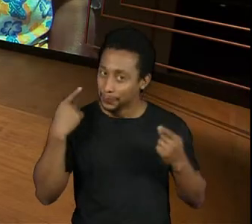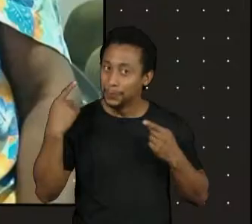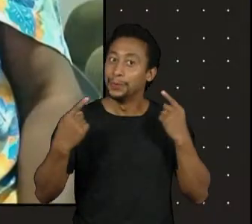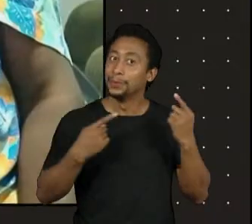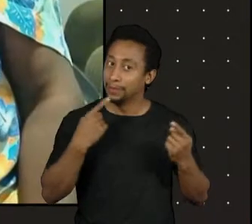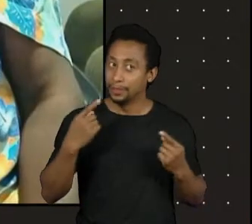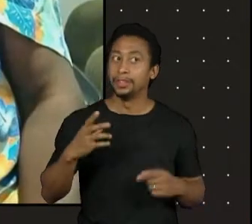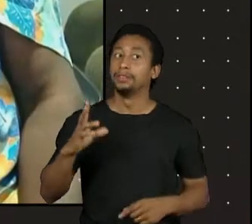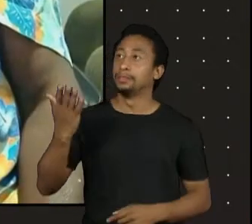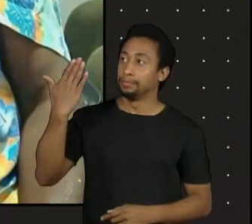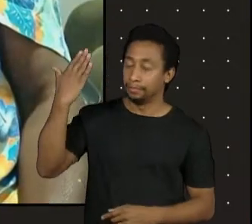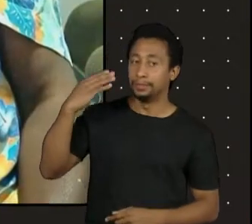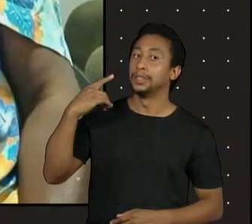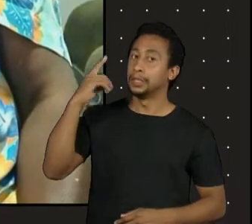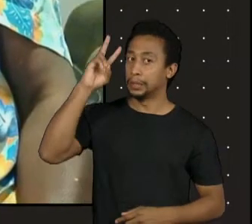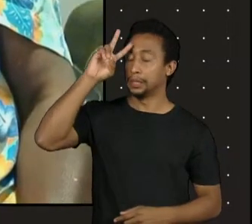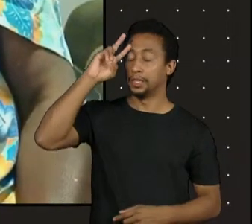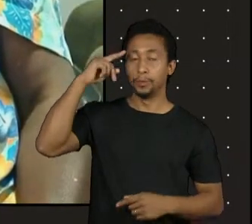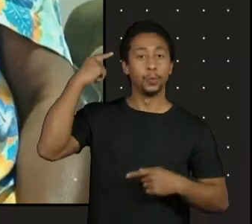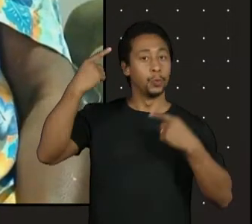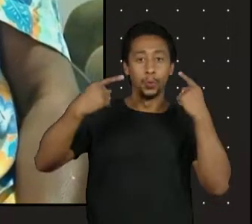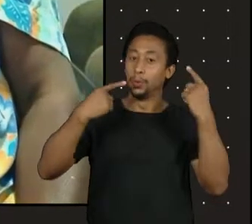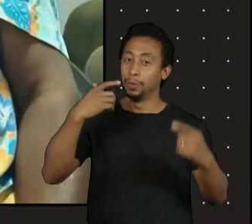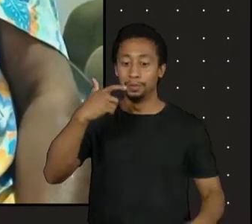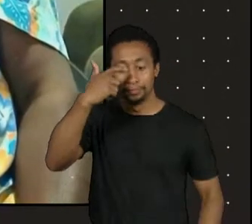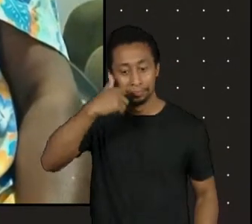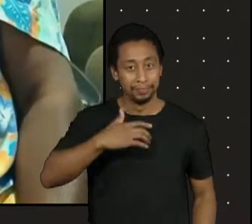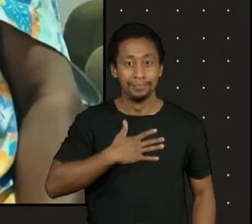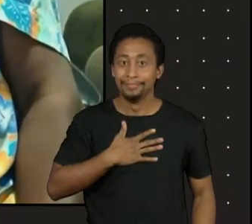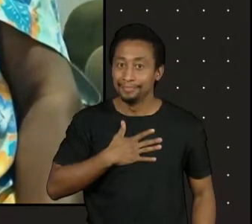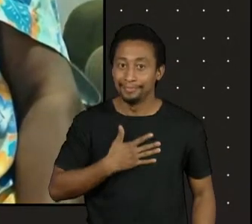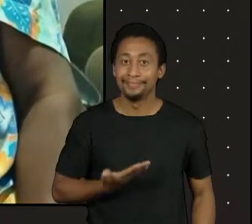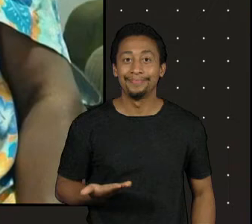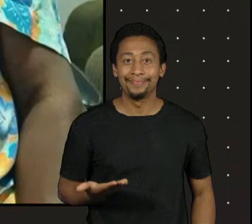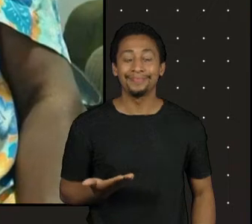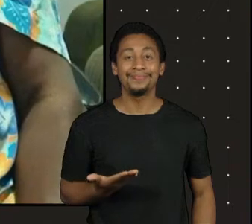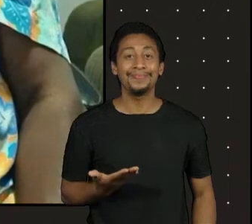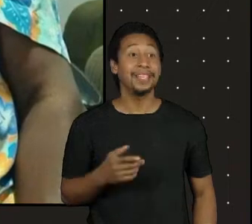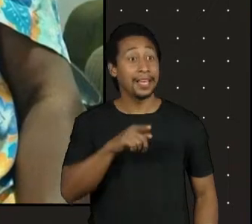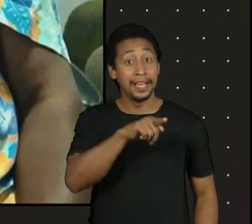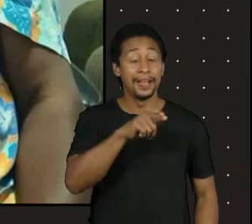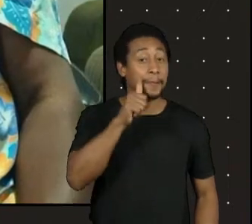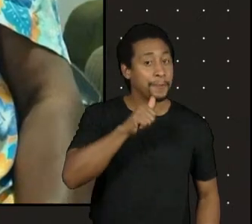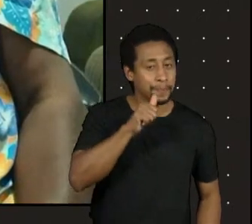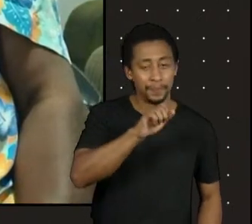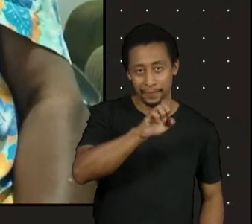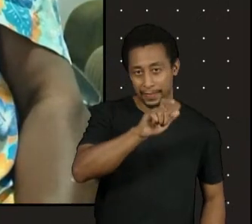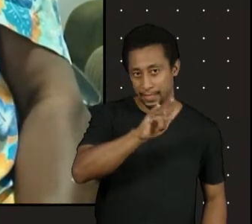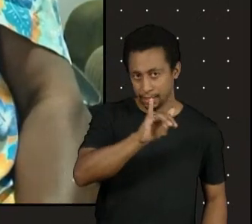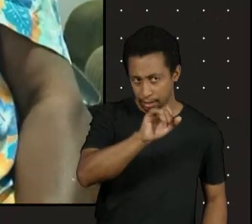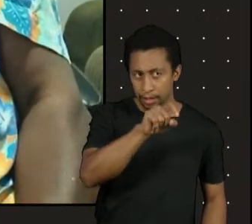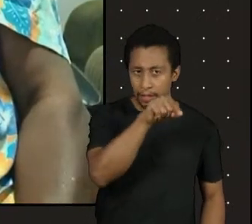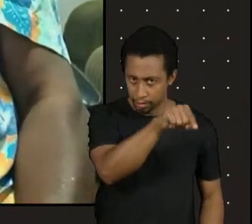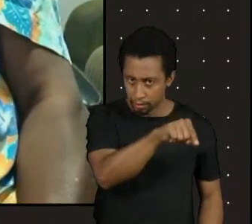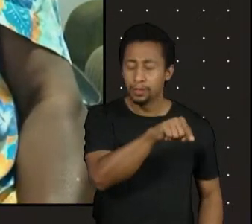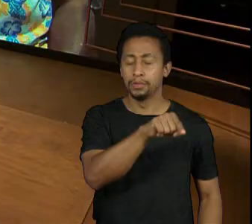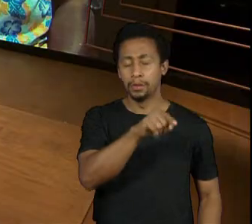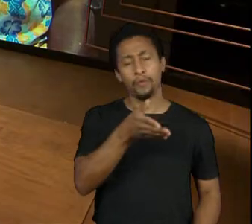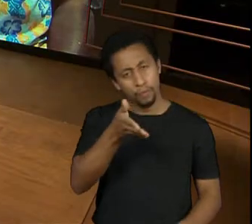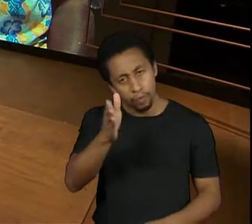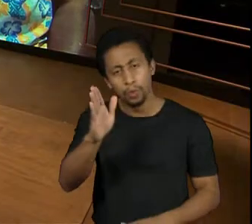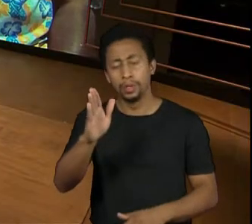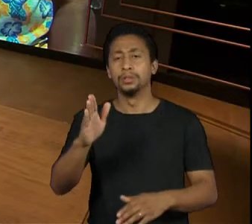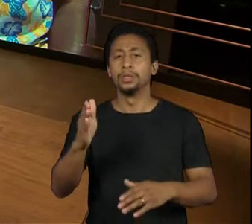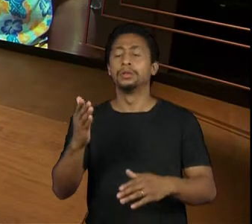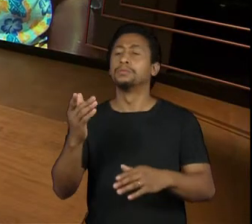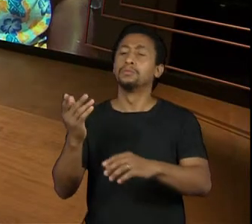Loucura, aquele momento foi danado. Aí ela foi lá, ela e o Charles Mariano, me tiraram de lá da